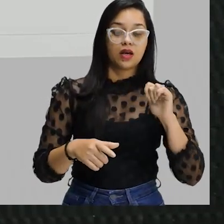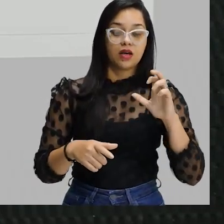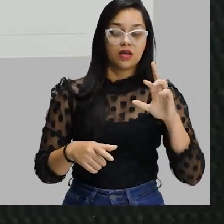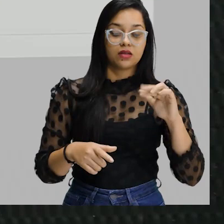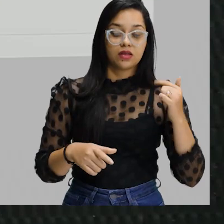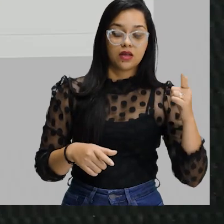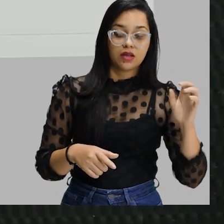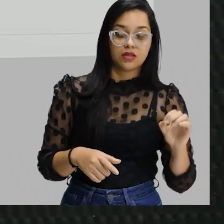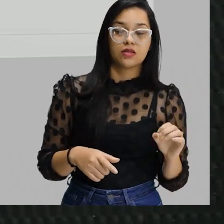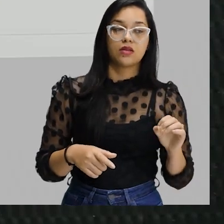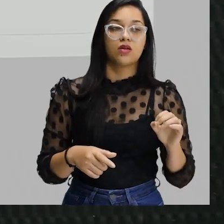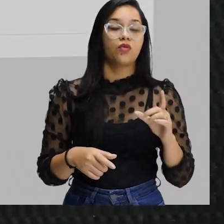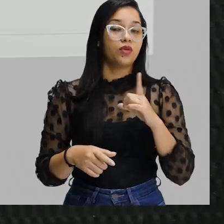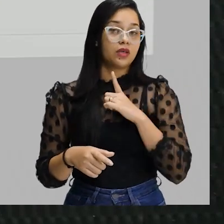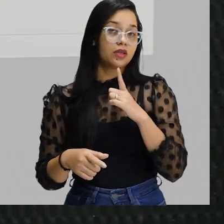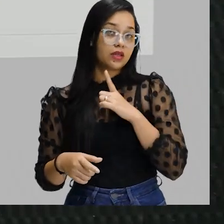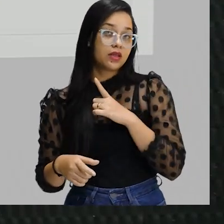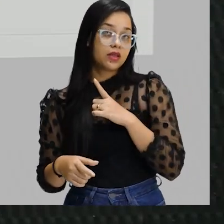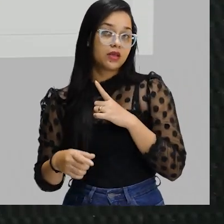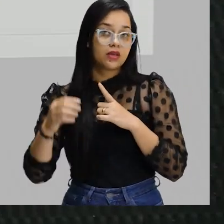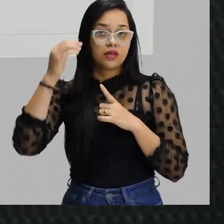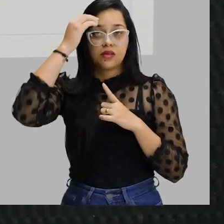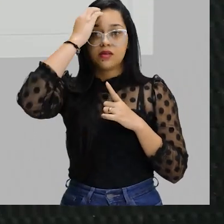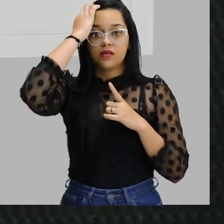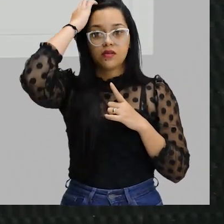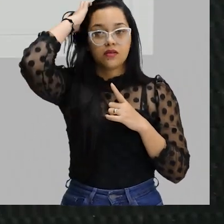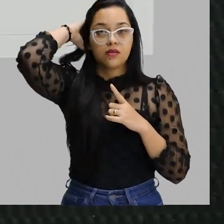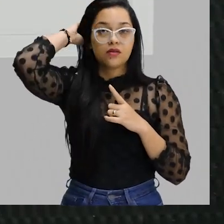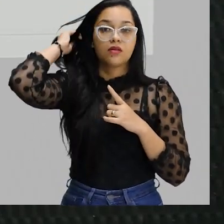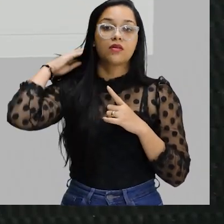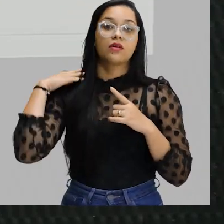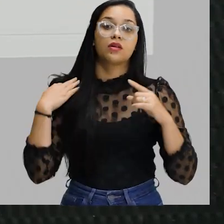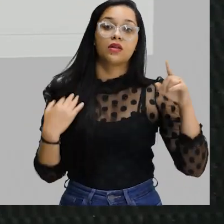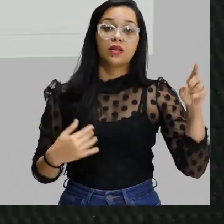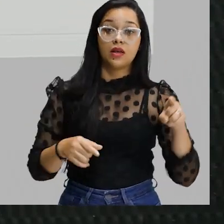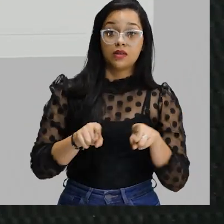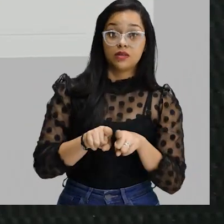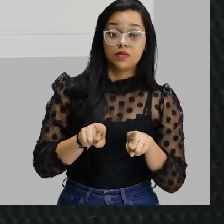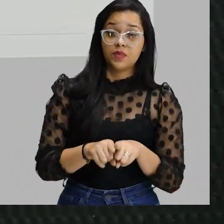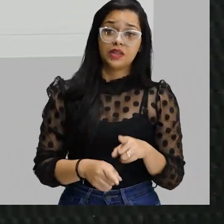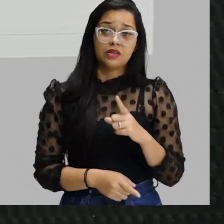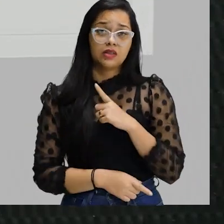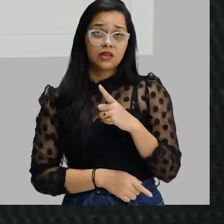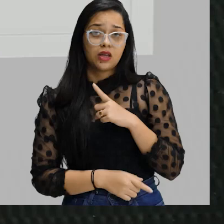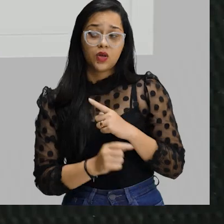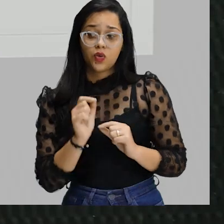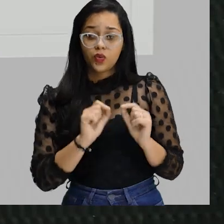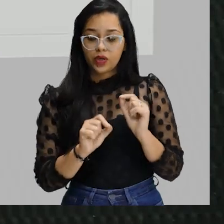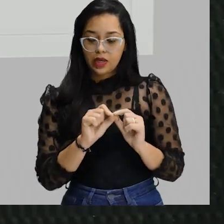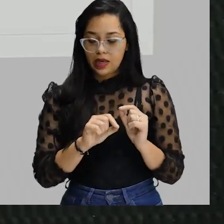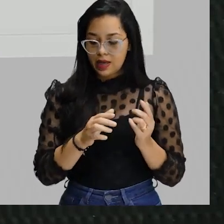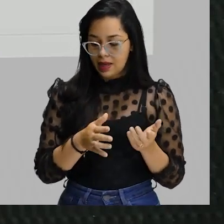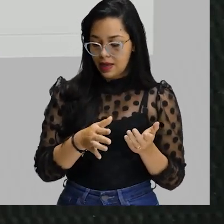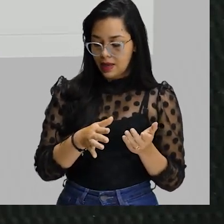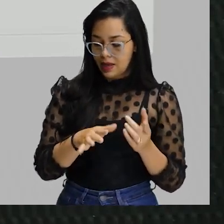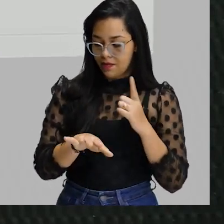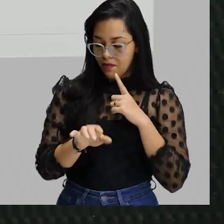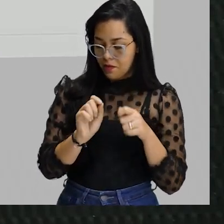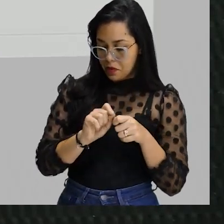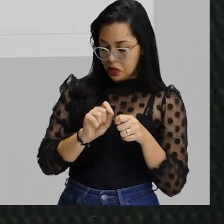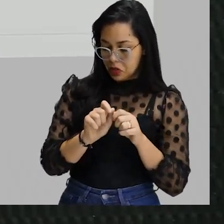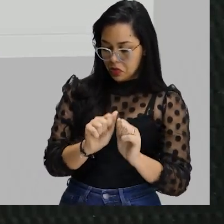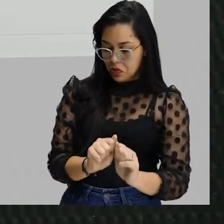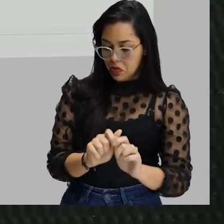aceleração, né, onde tem aceleração, lá, né, se a gente for fazer ali